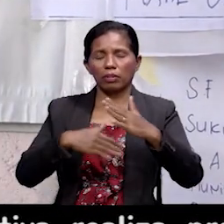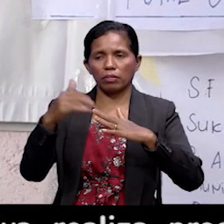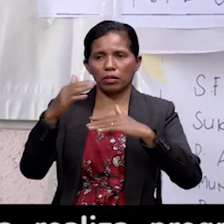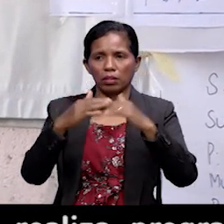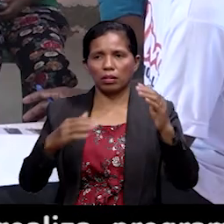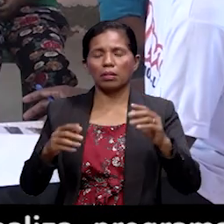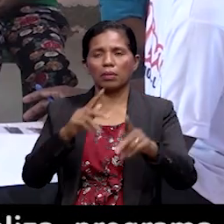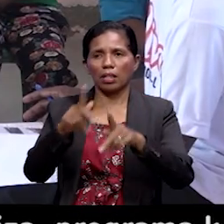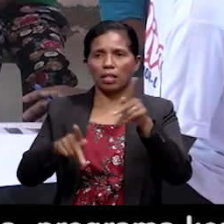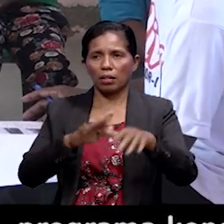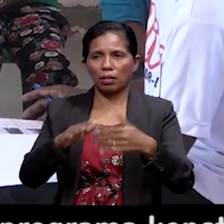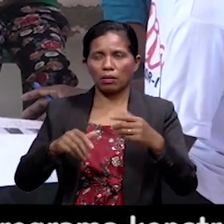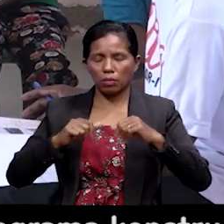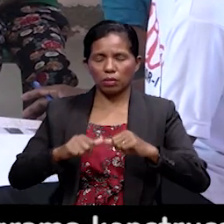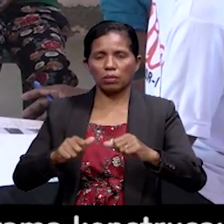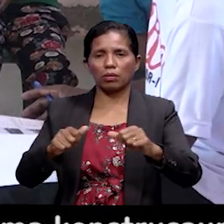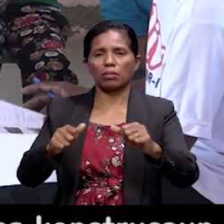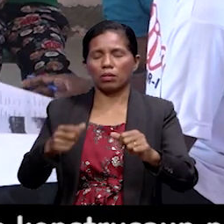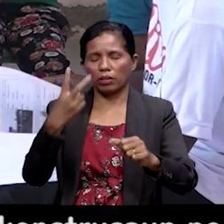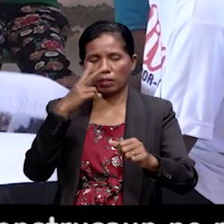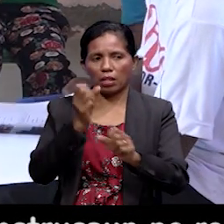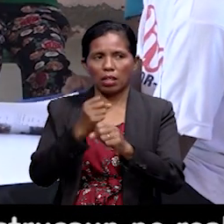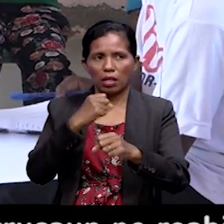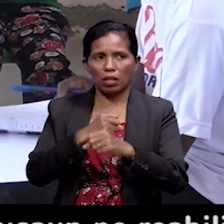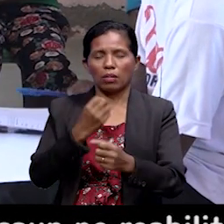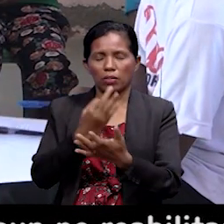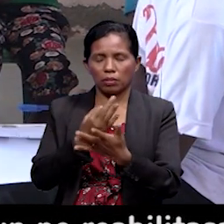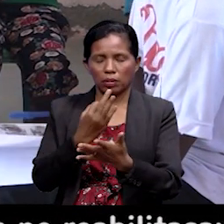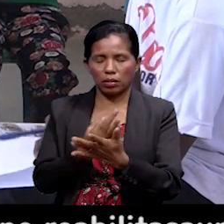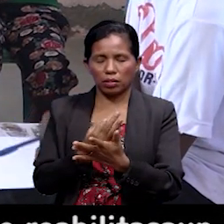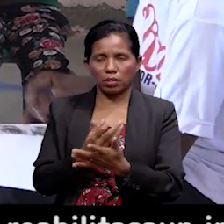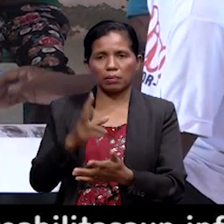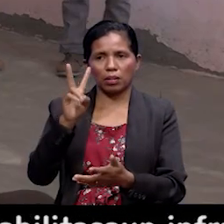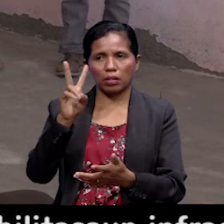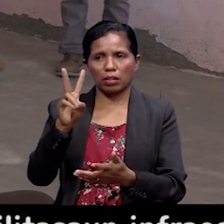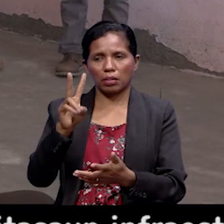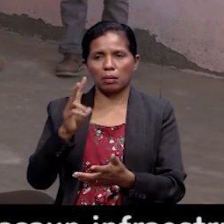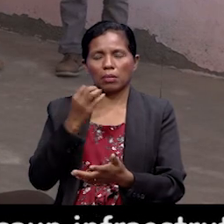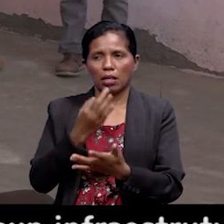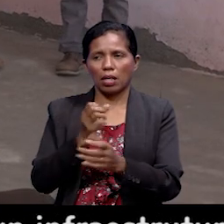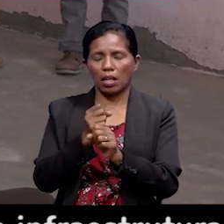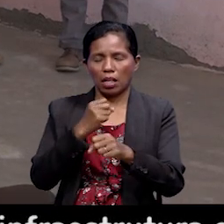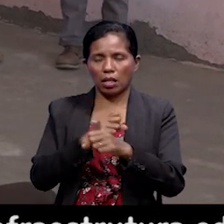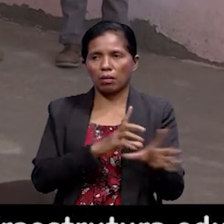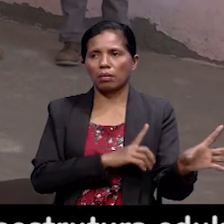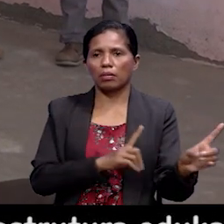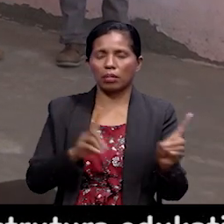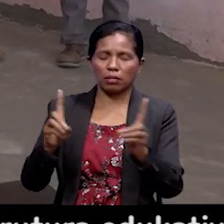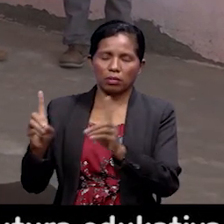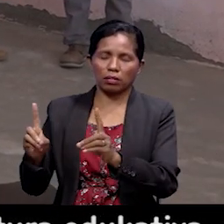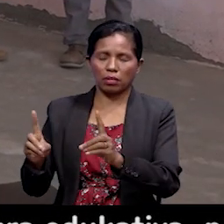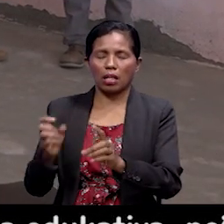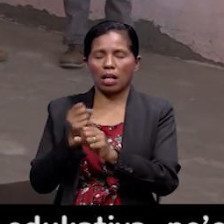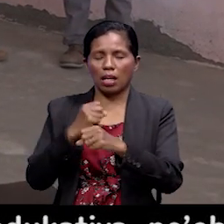ba comunidade onde continua atualiza orçamento segundo transferência nian ba finalização implementação construção